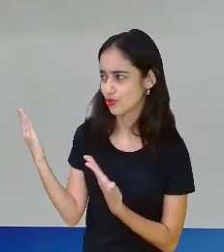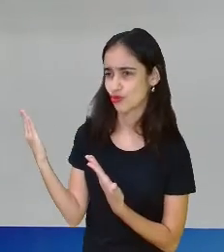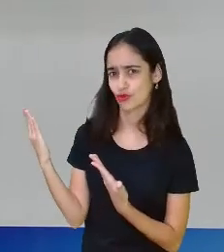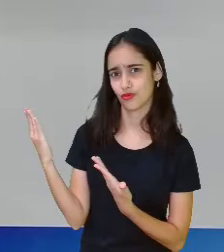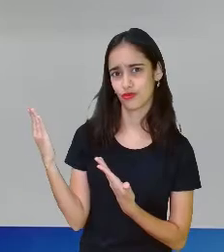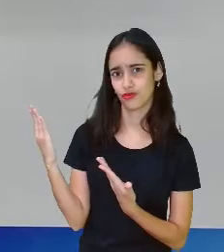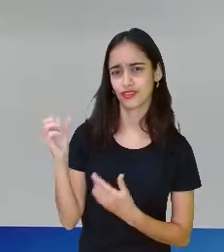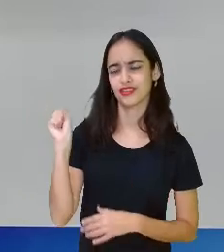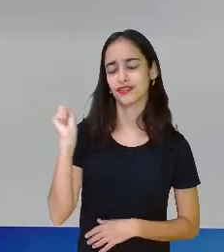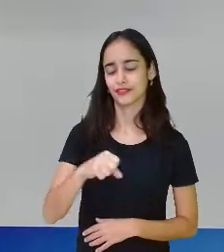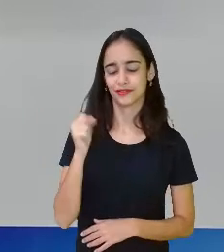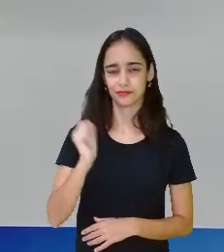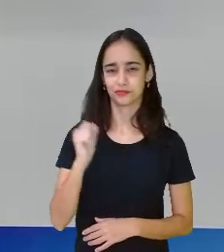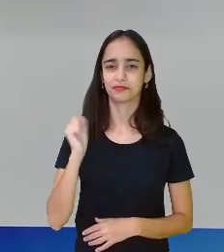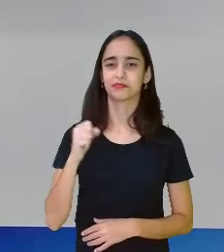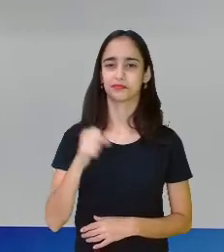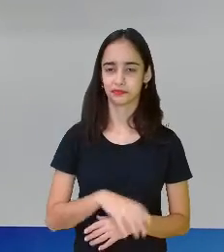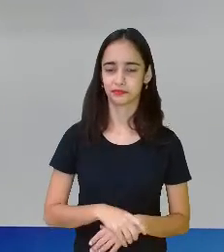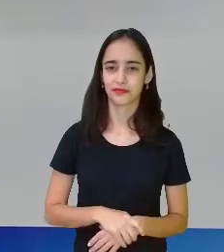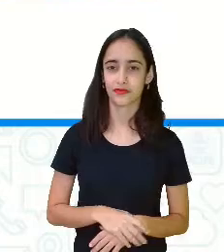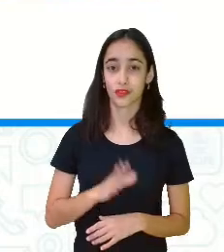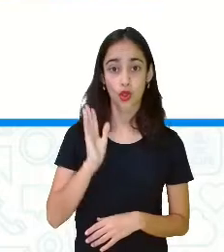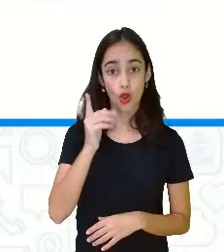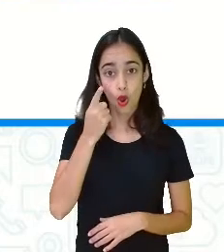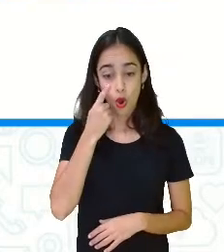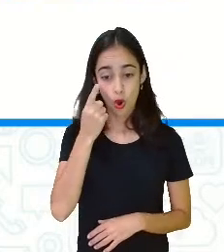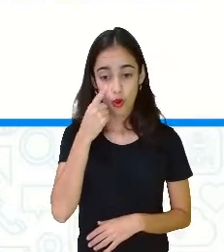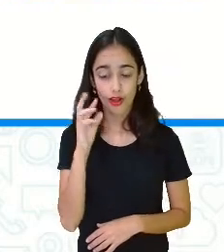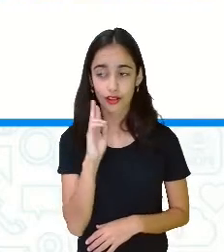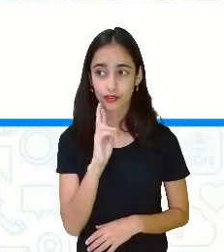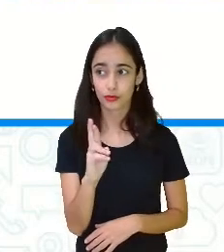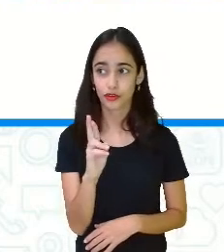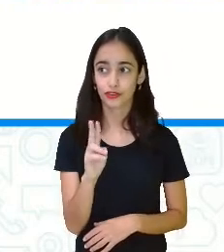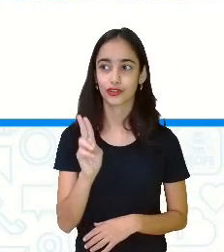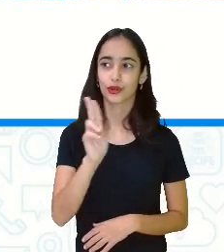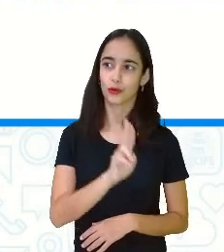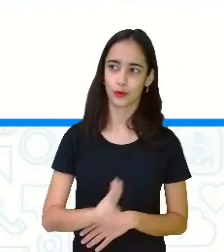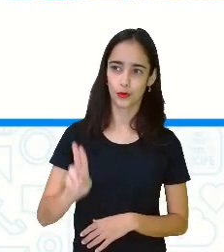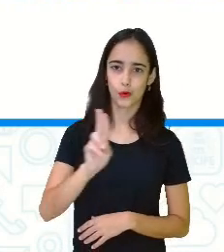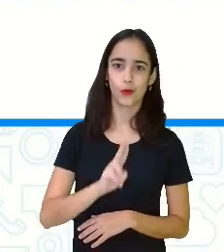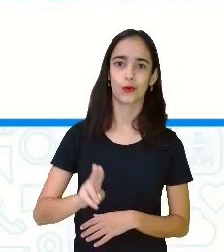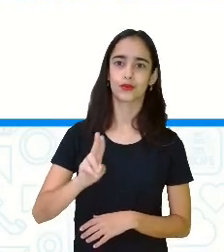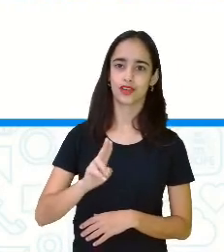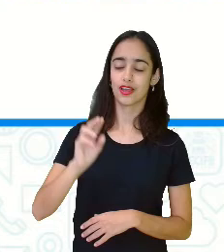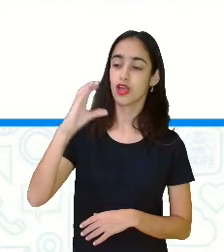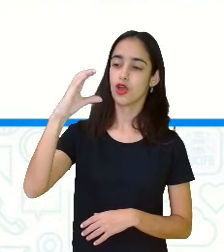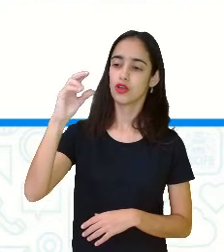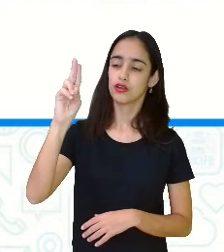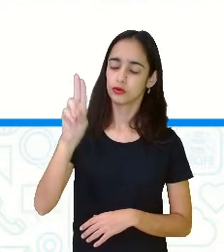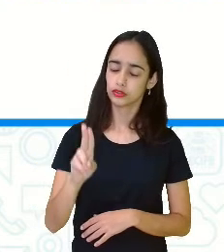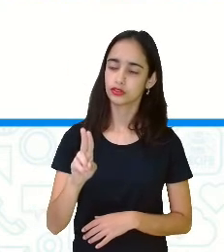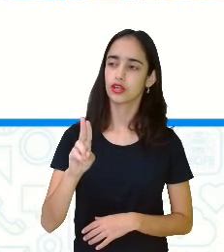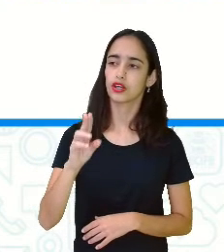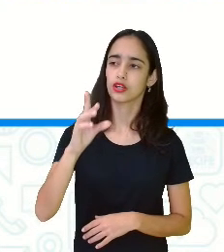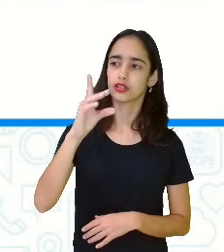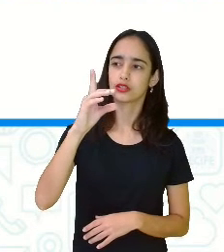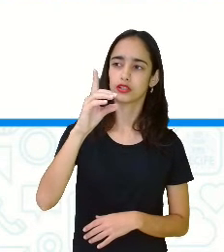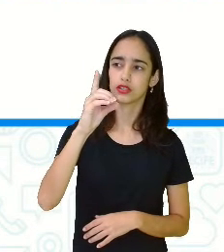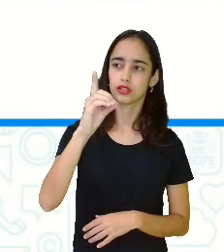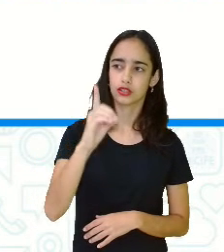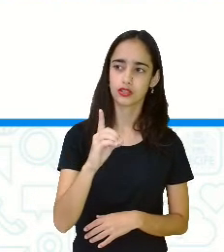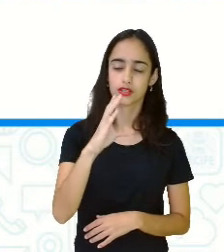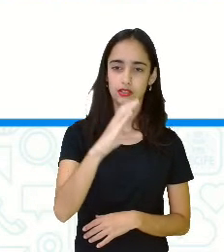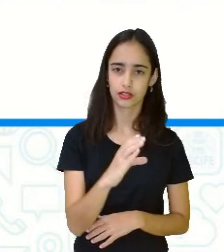isso. Olha, que resultado massa. Utilizei, lógico, o quadro de valor e lugar, porque o que eu quero focar